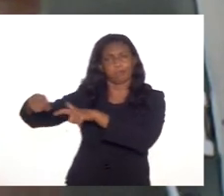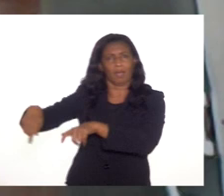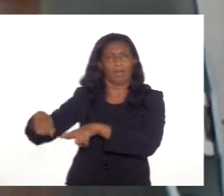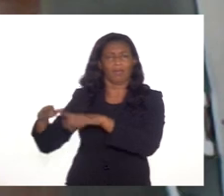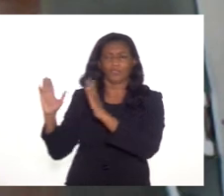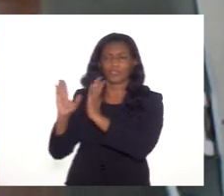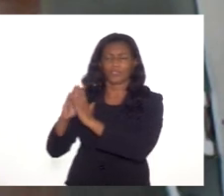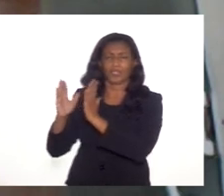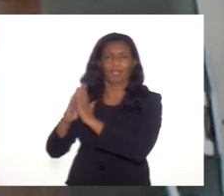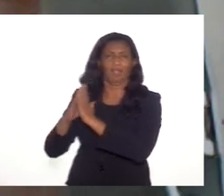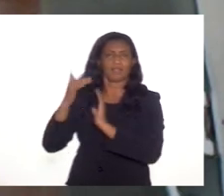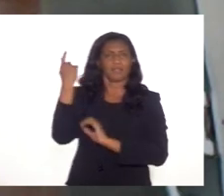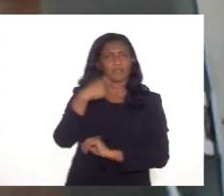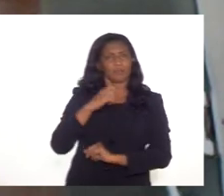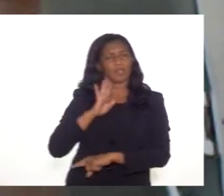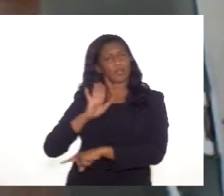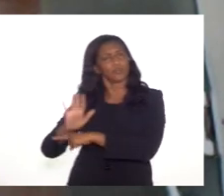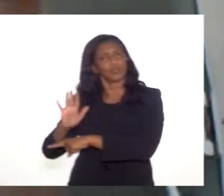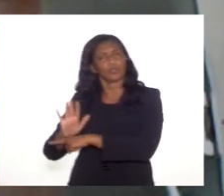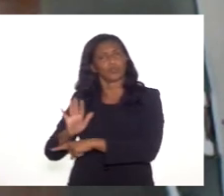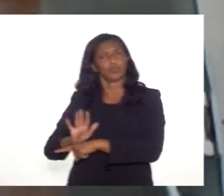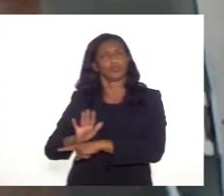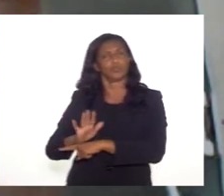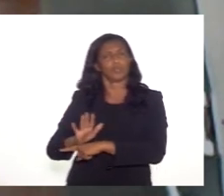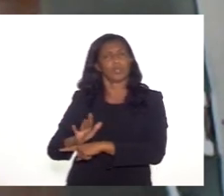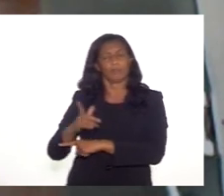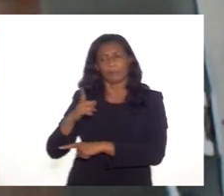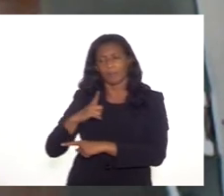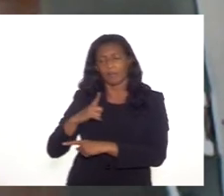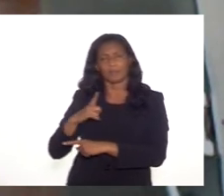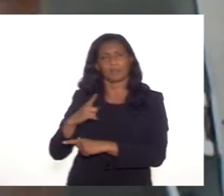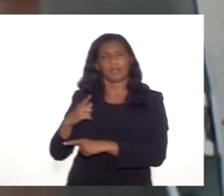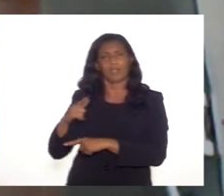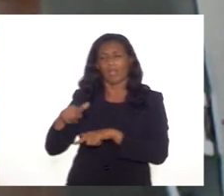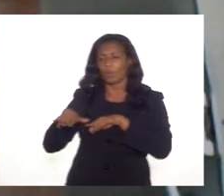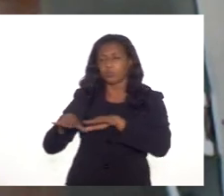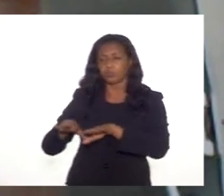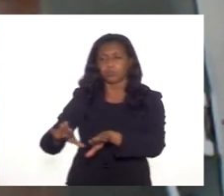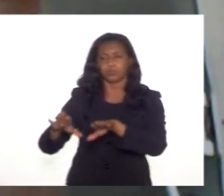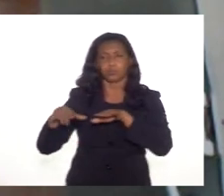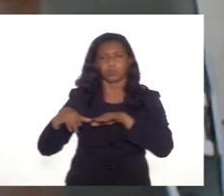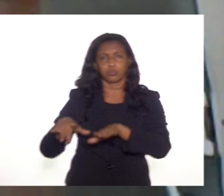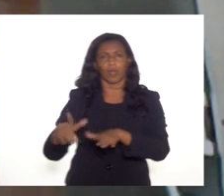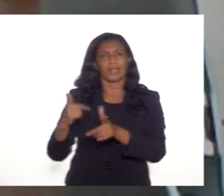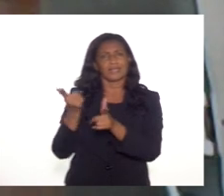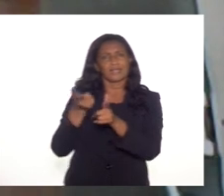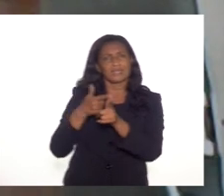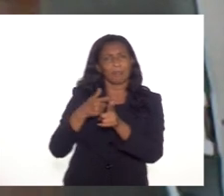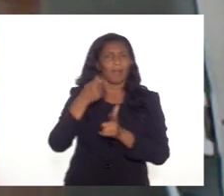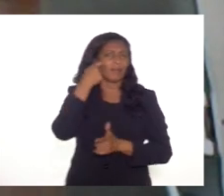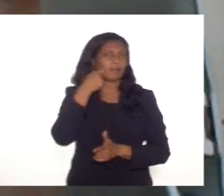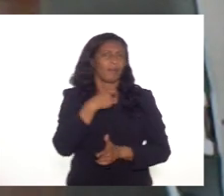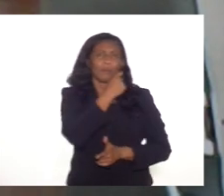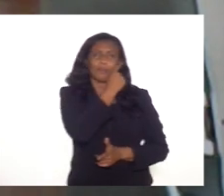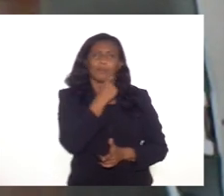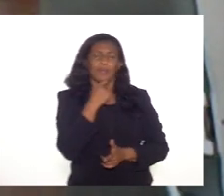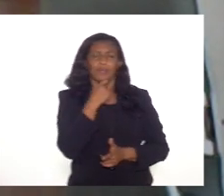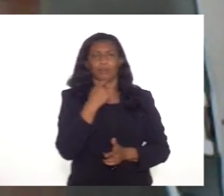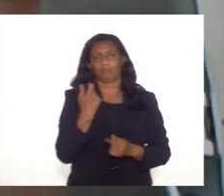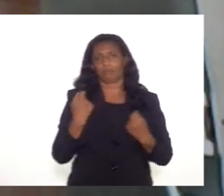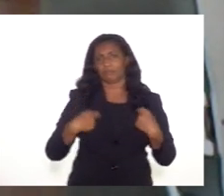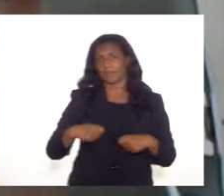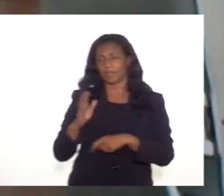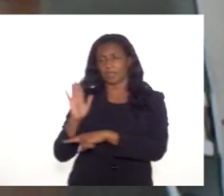dependem dessa linha de crédito para poder manter seus negócios. É a costureira, é o sapateiro, é o barbeiro, entendeu?